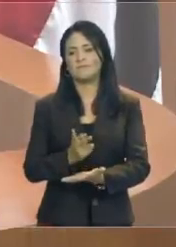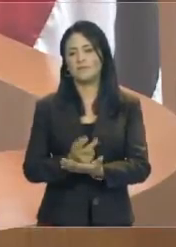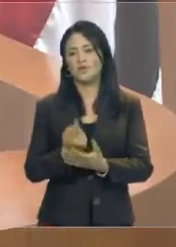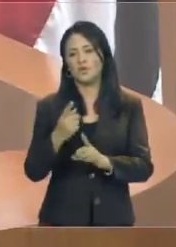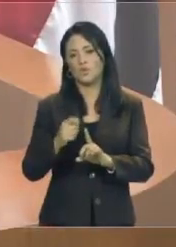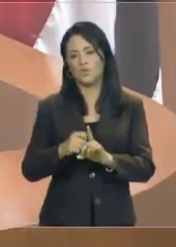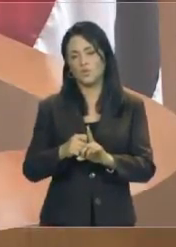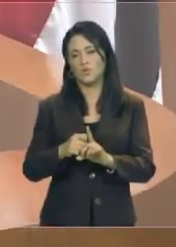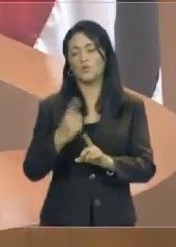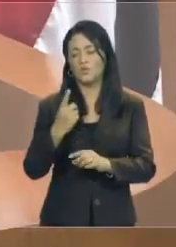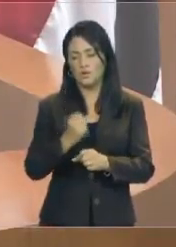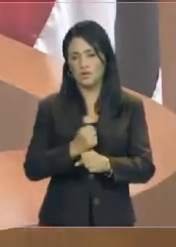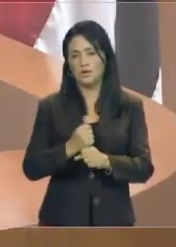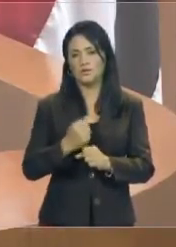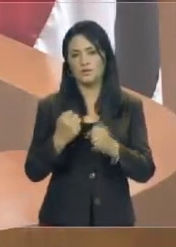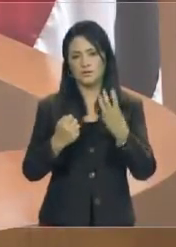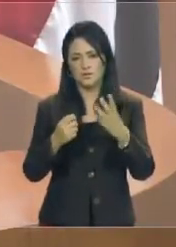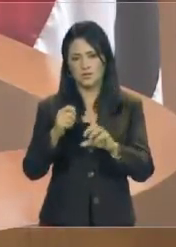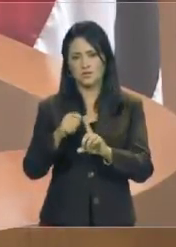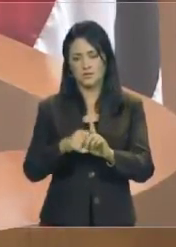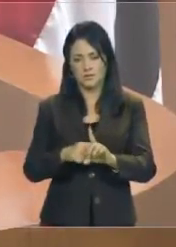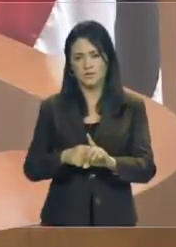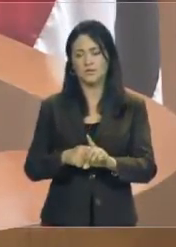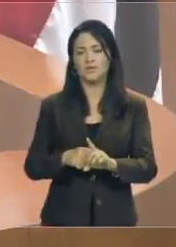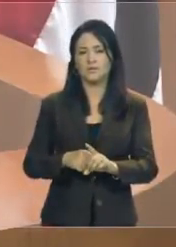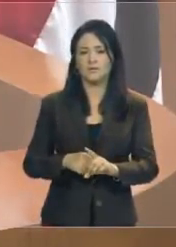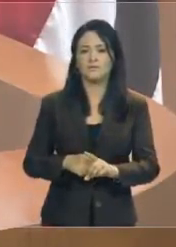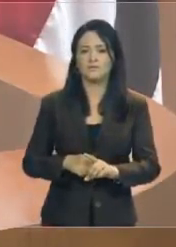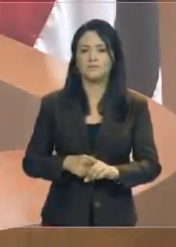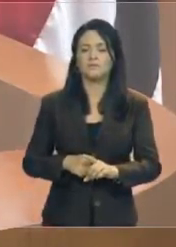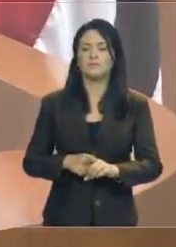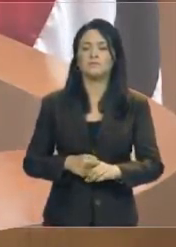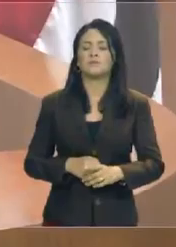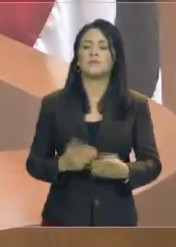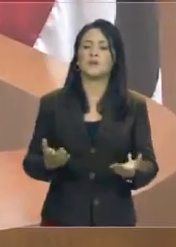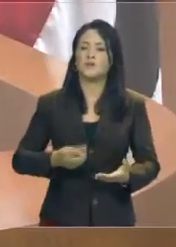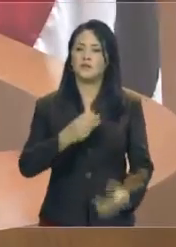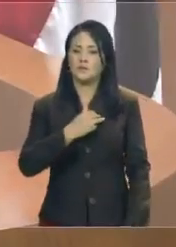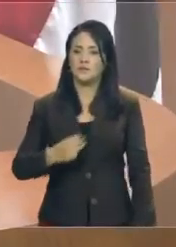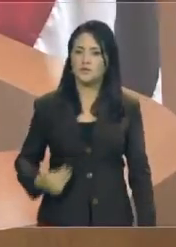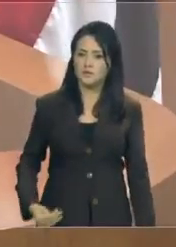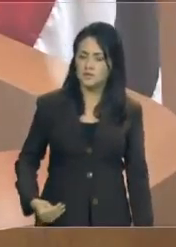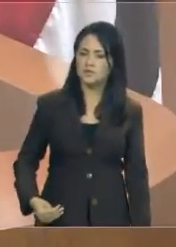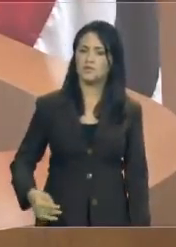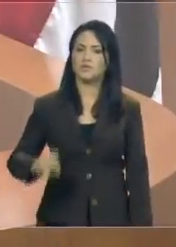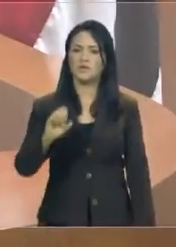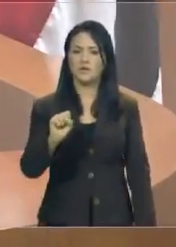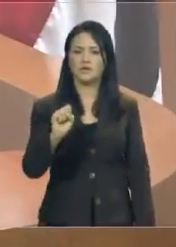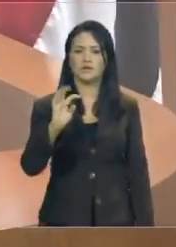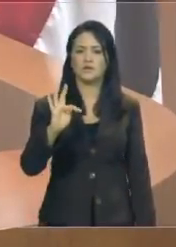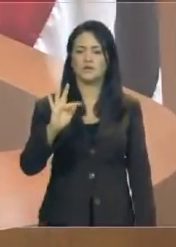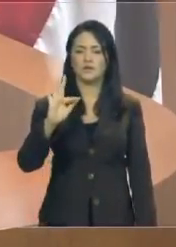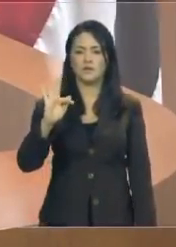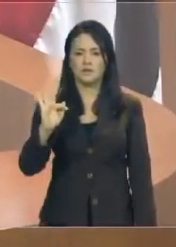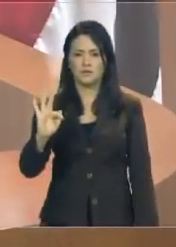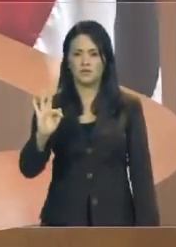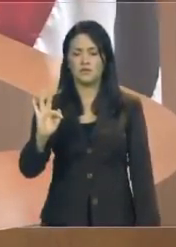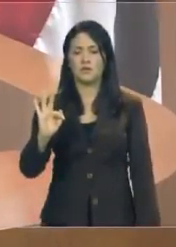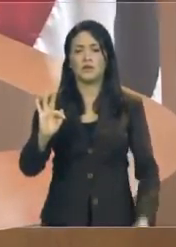do Supremo, apesar de ter demorado tanto, atendesse à solicitação do Procurador-Geral da República